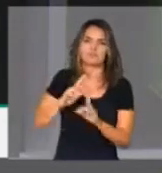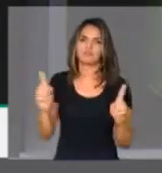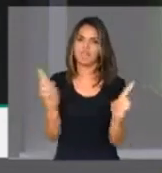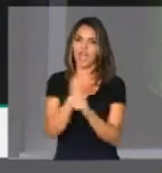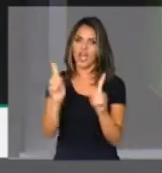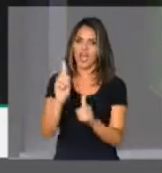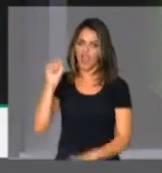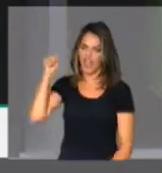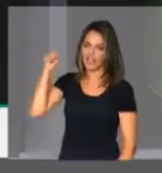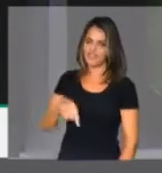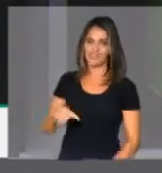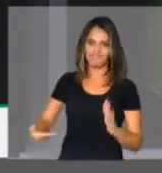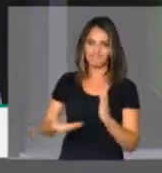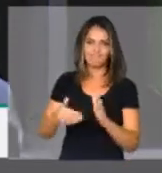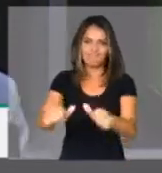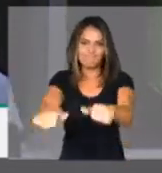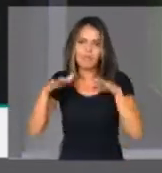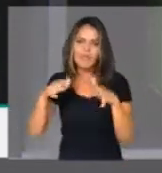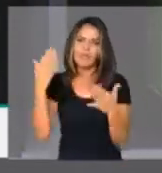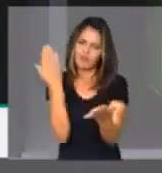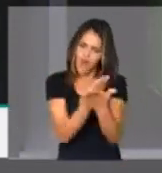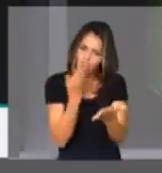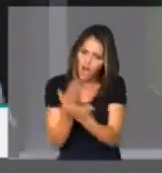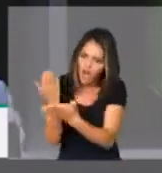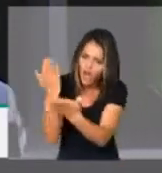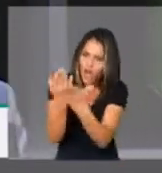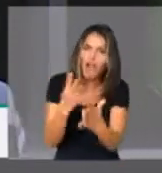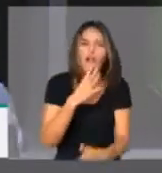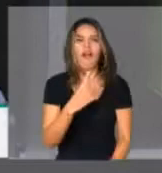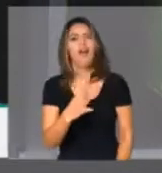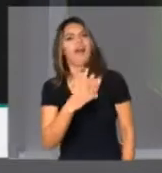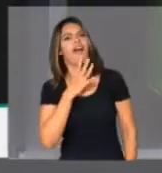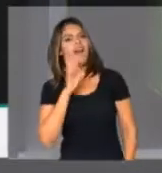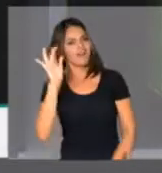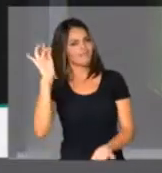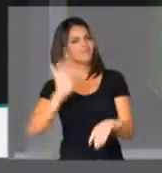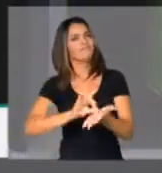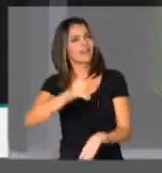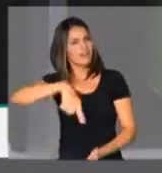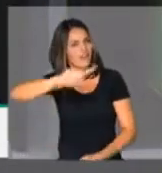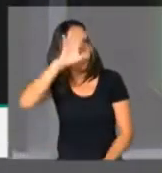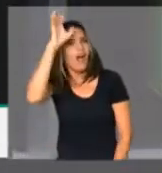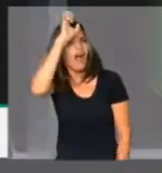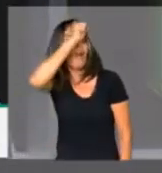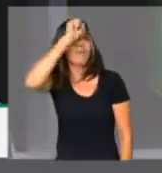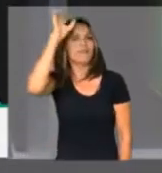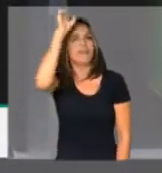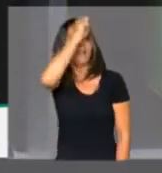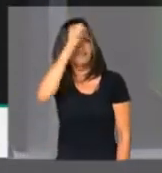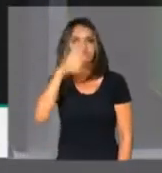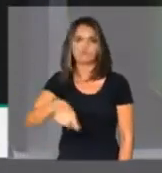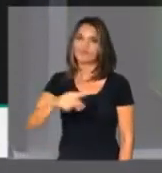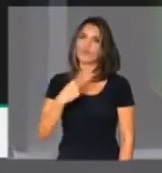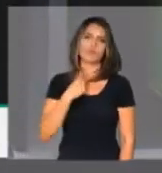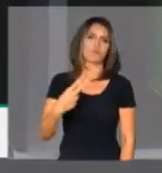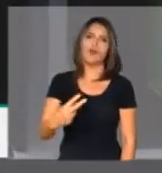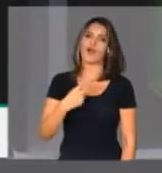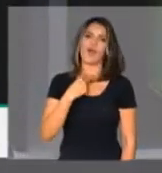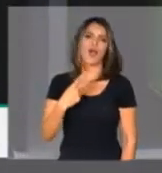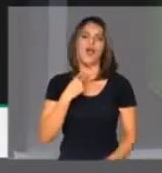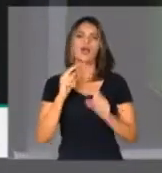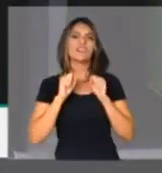estudar. E se vocês estudarem, vocês vão aprender que vocês não podem